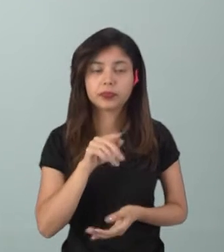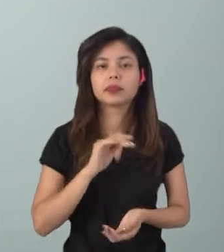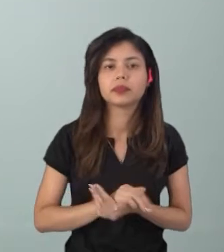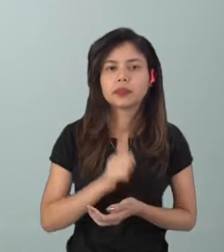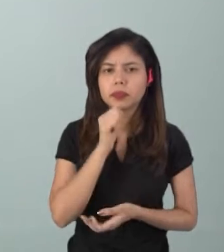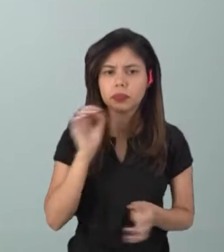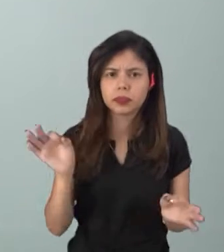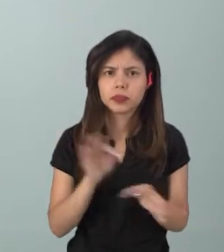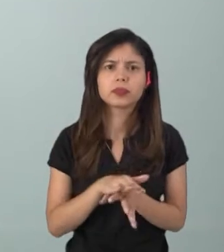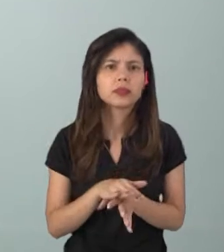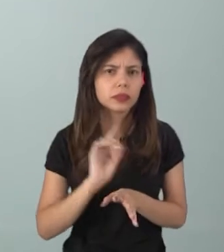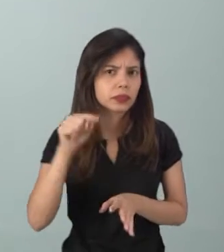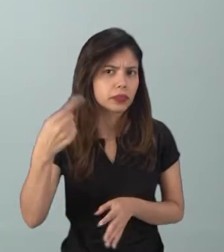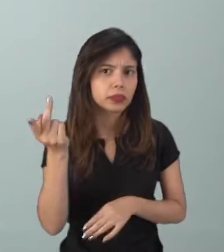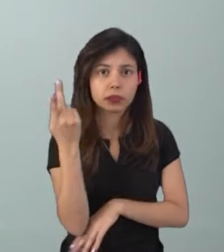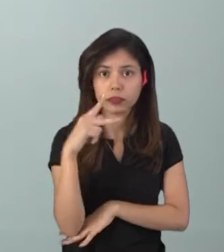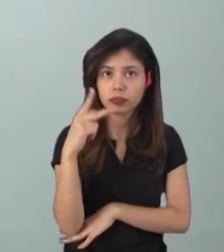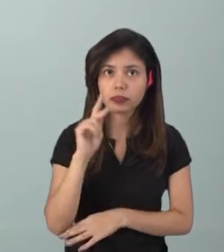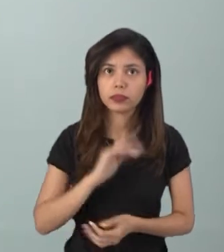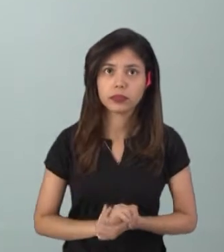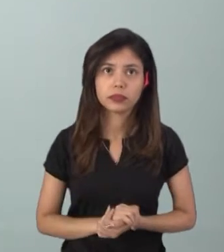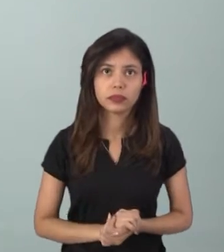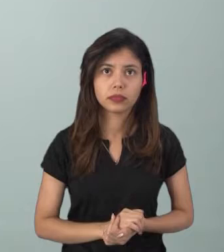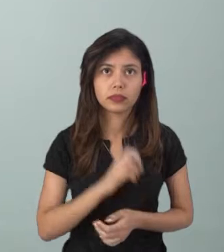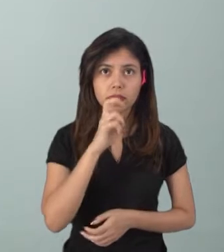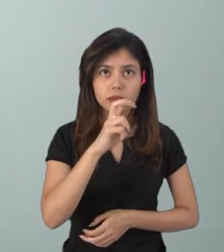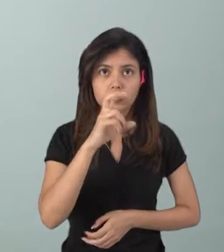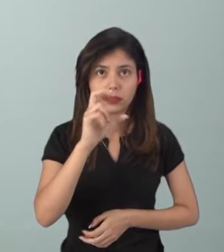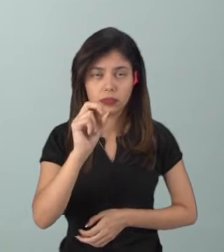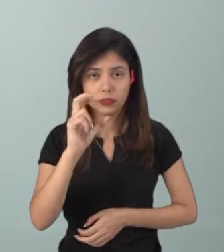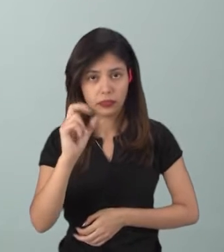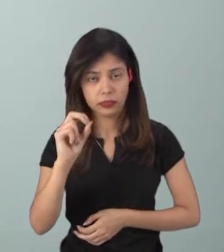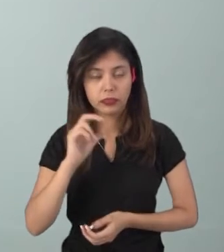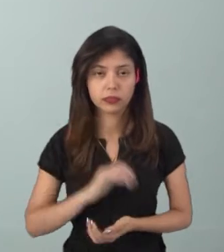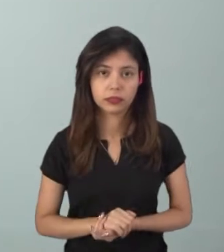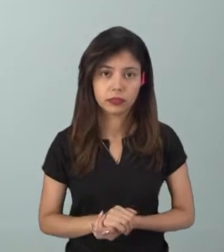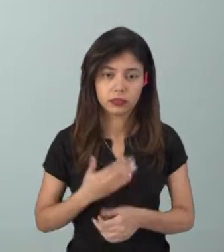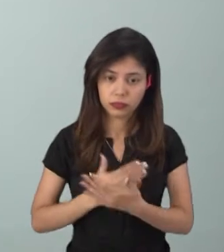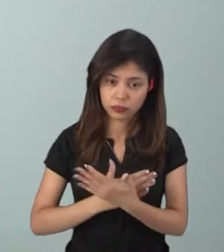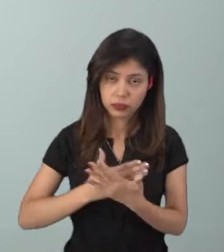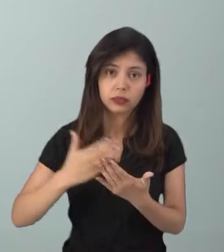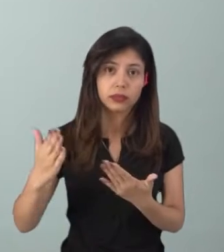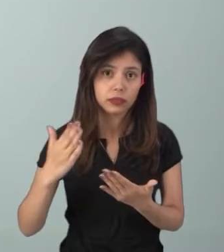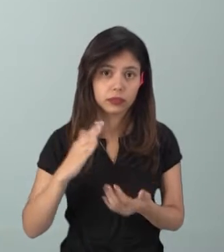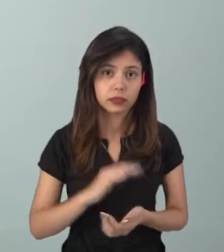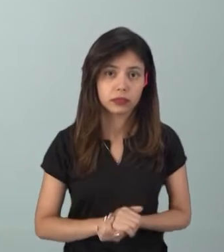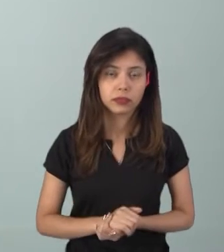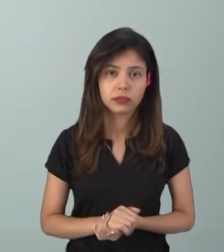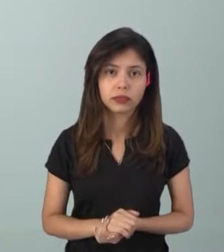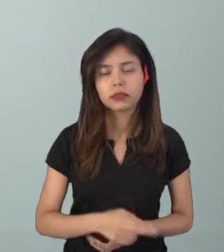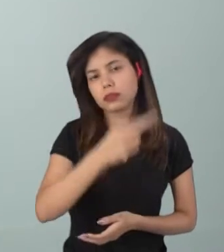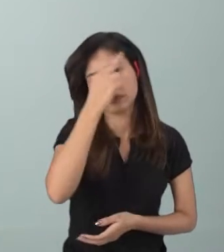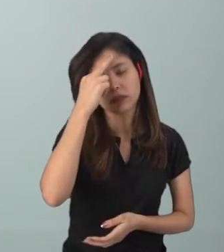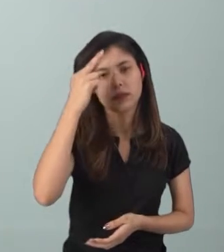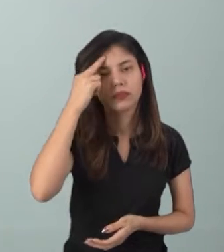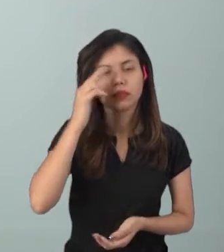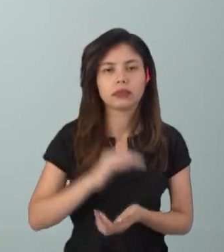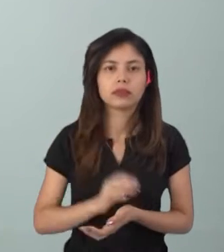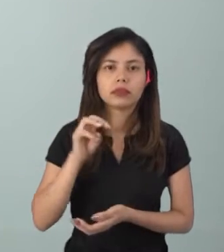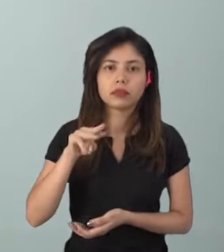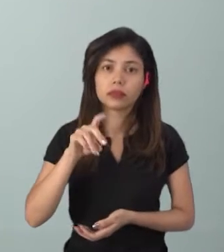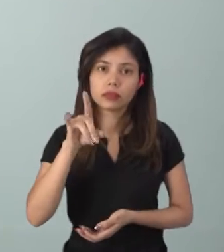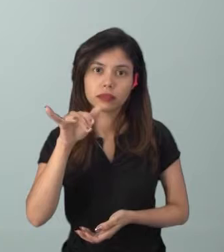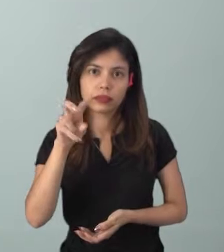quando termina esse período, depois mais ou menos de 500 anos aí, inicia a história